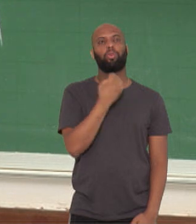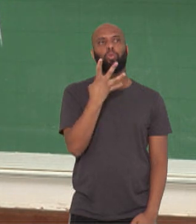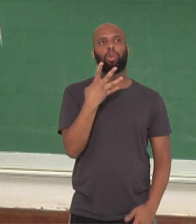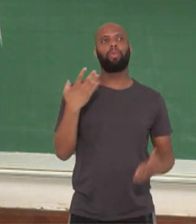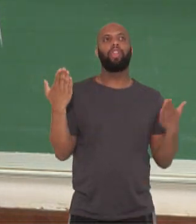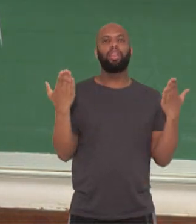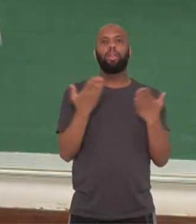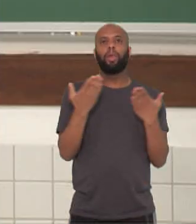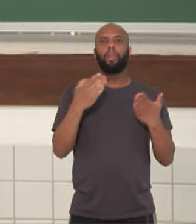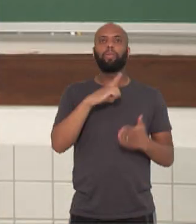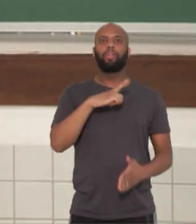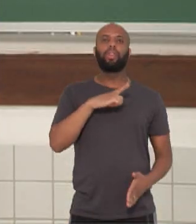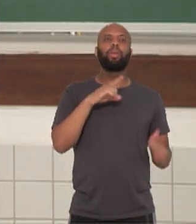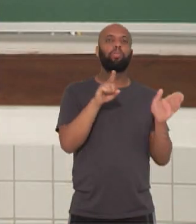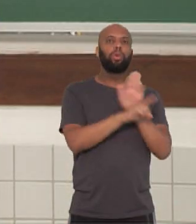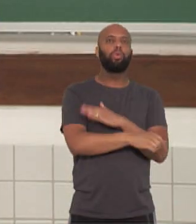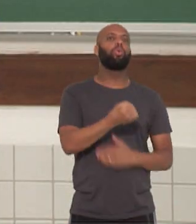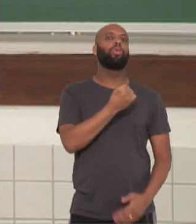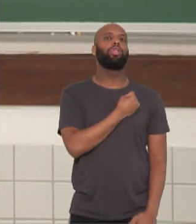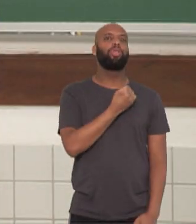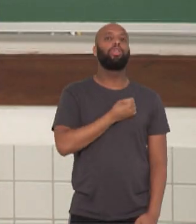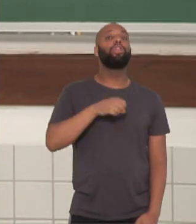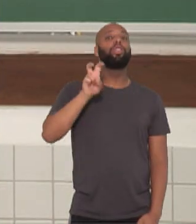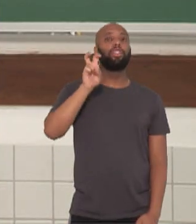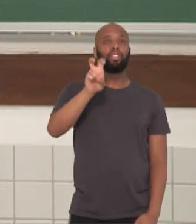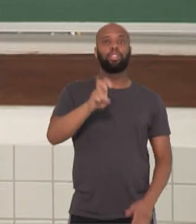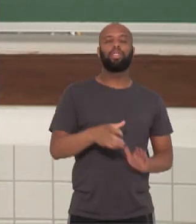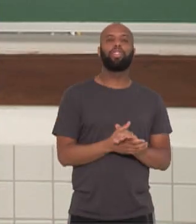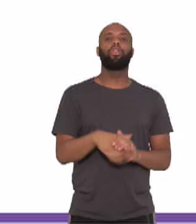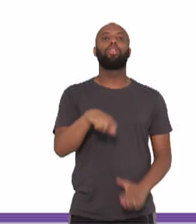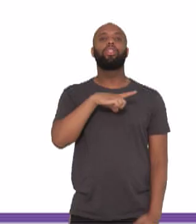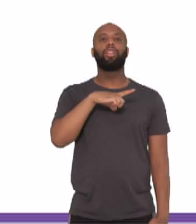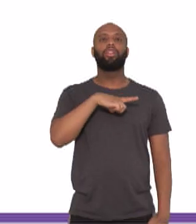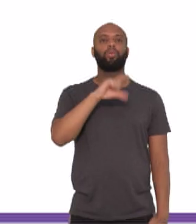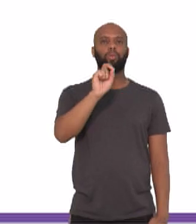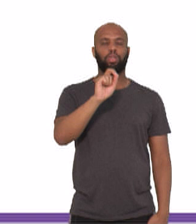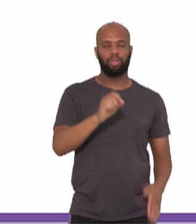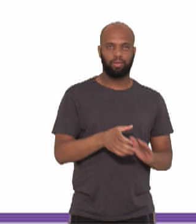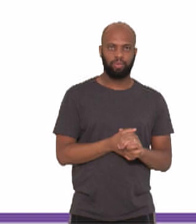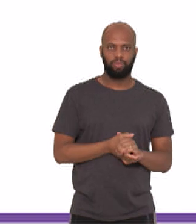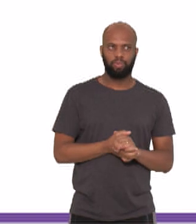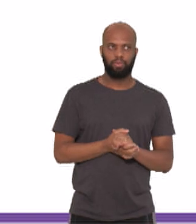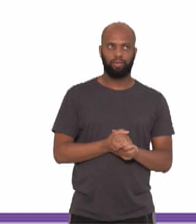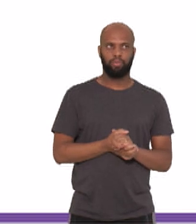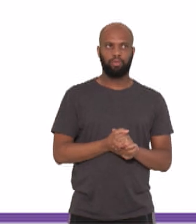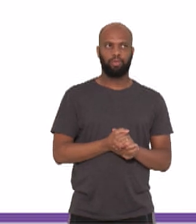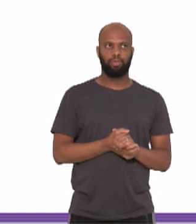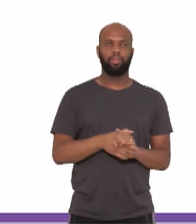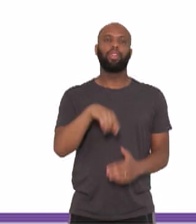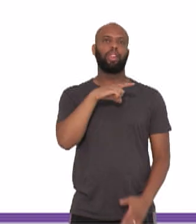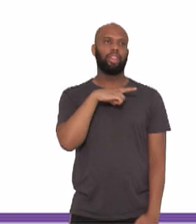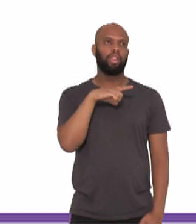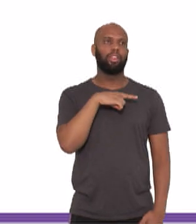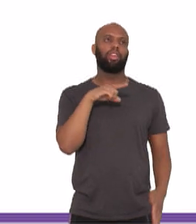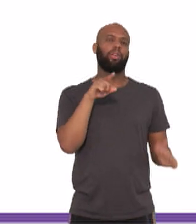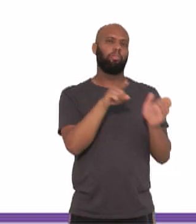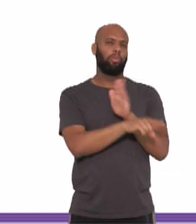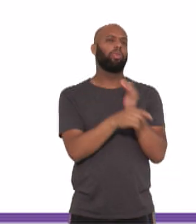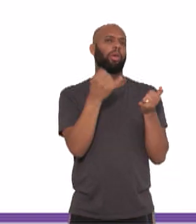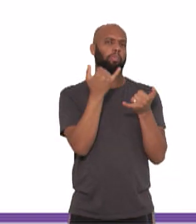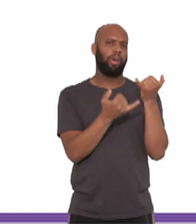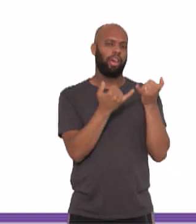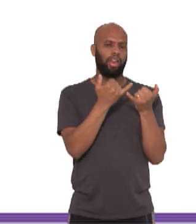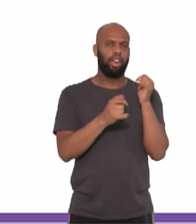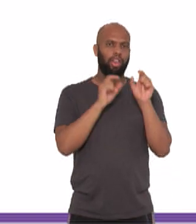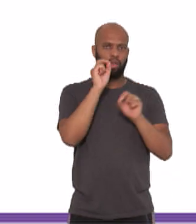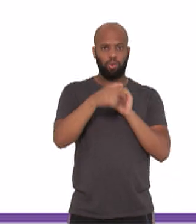Avançando no exercício, vamos aqui para número 5. Nós temos que um exercício bastante parecido com